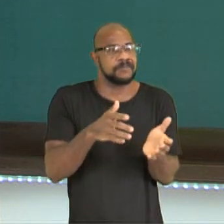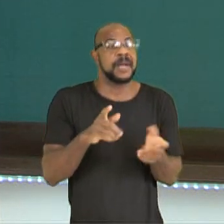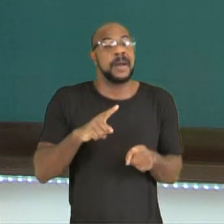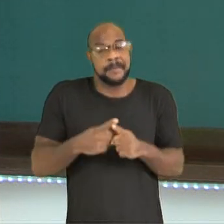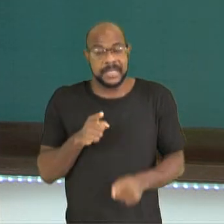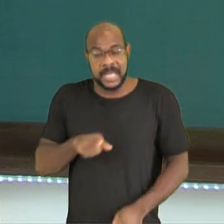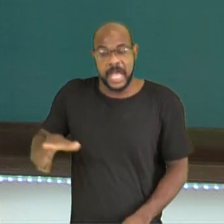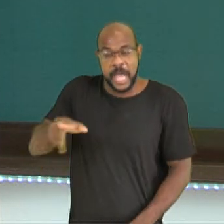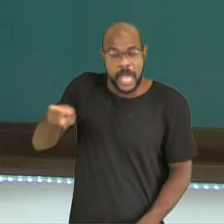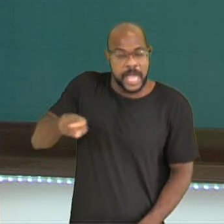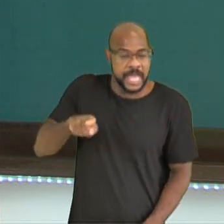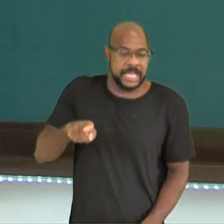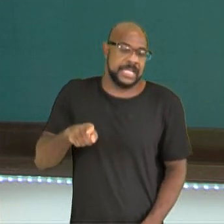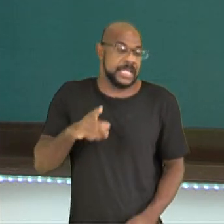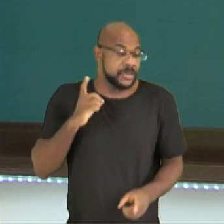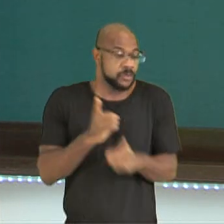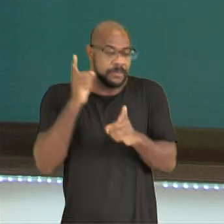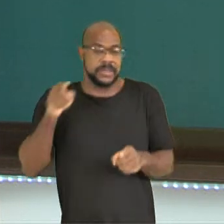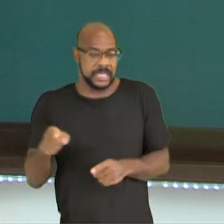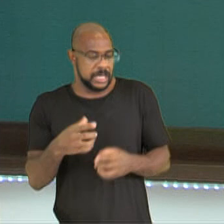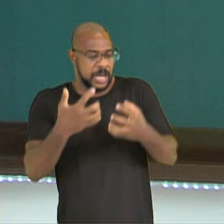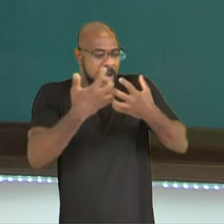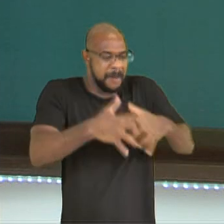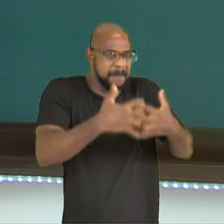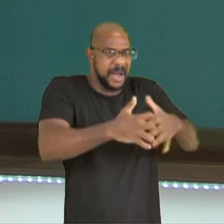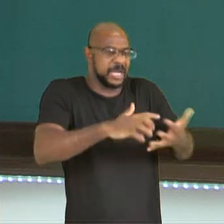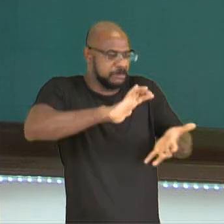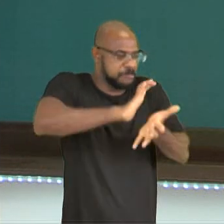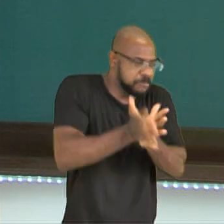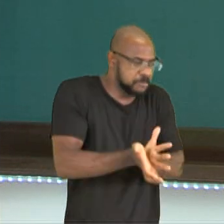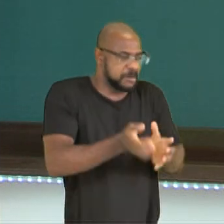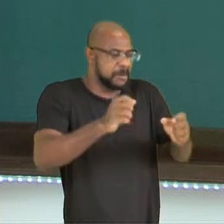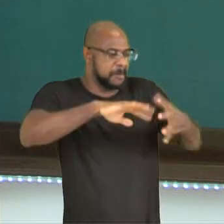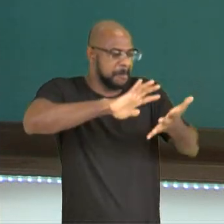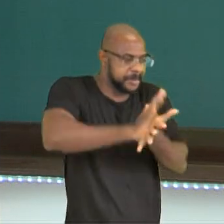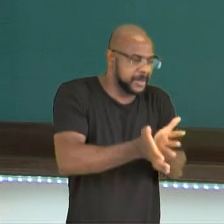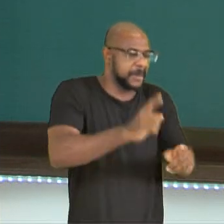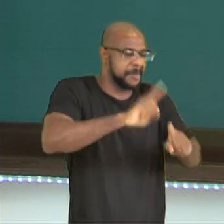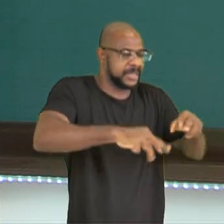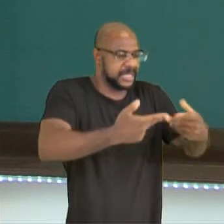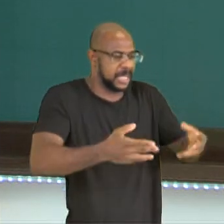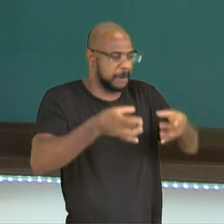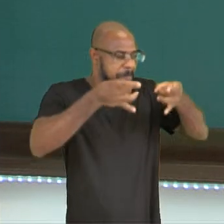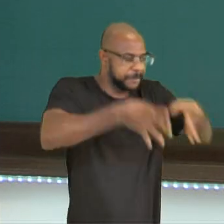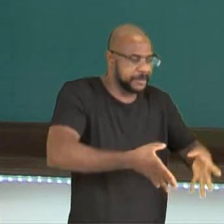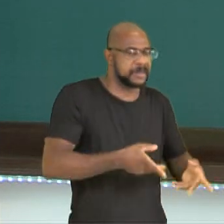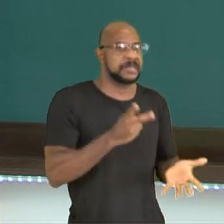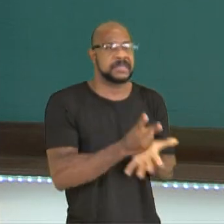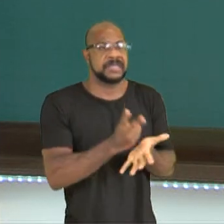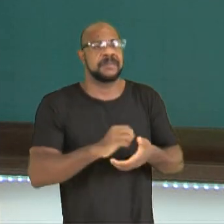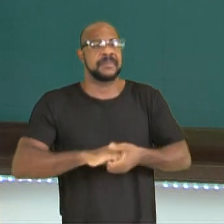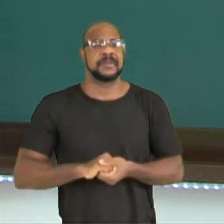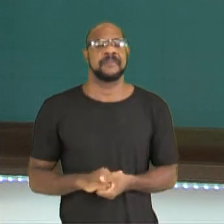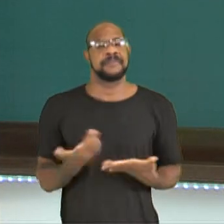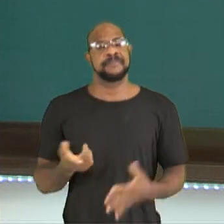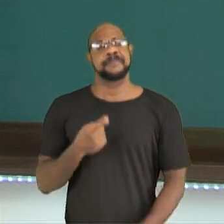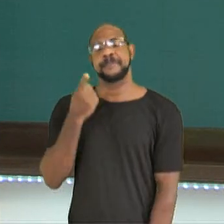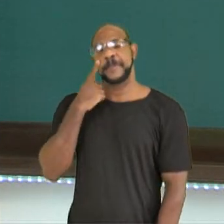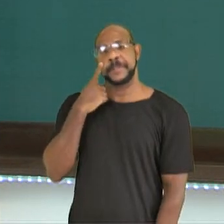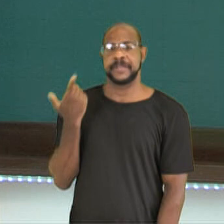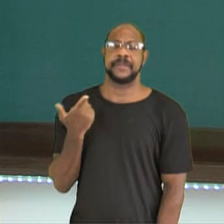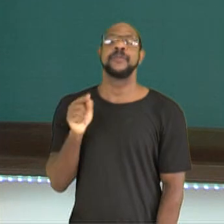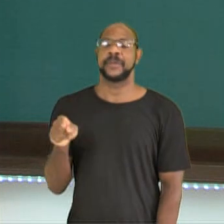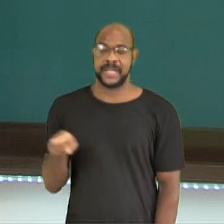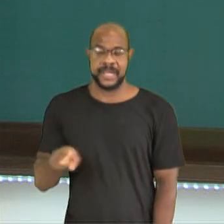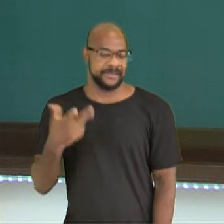descobriram, arrebentavam as máquinas, destruíam as matérias-primas. Sempre o antagonista na tentativa de